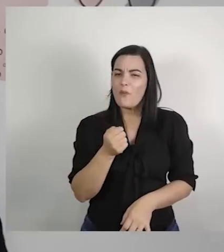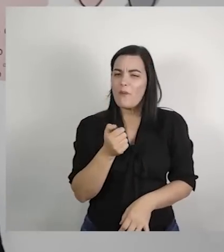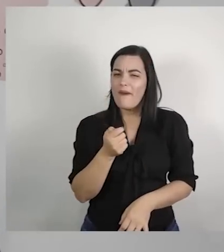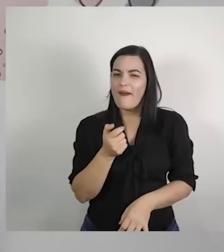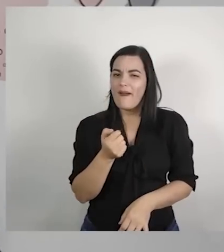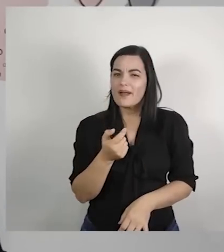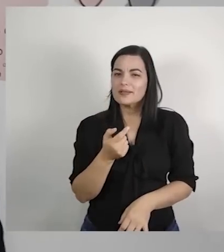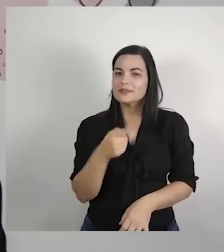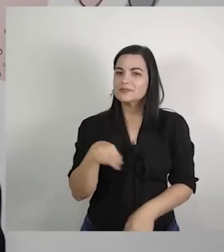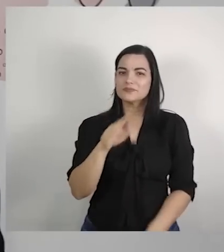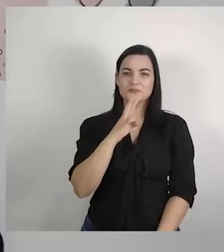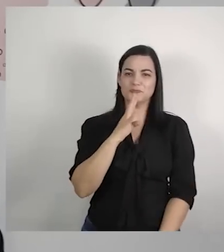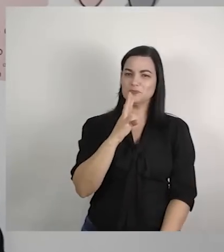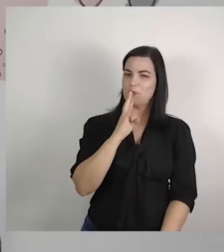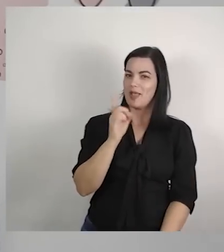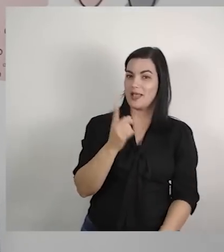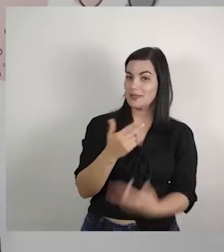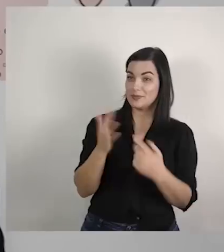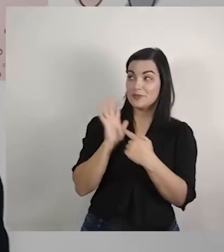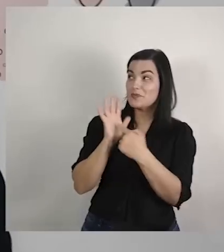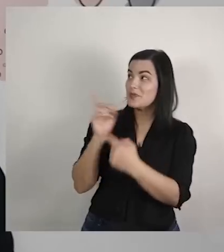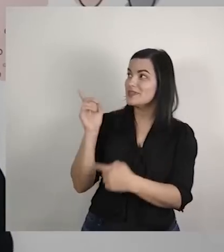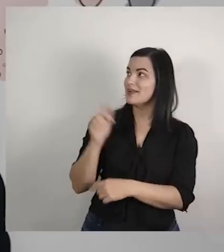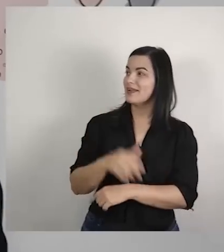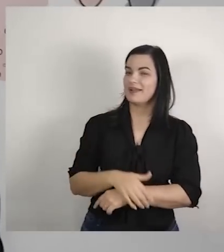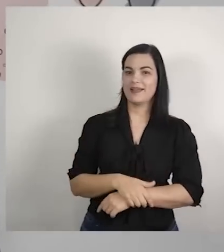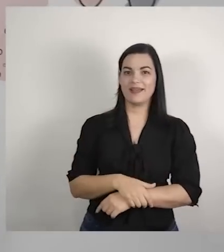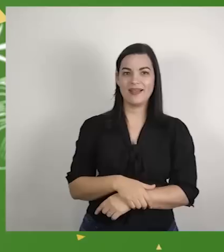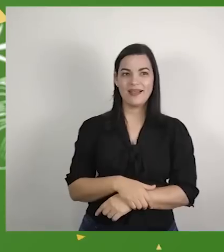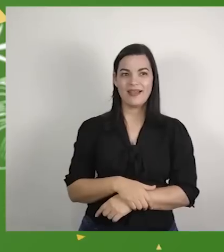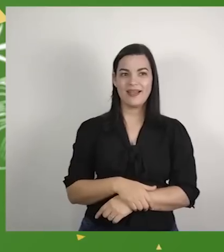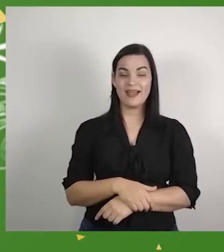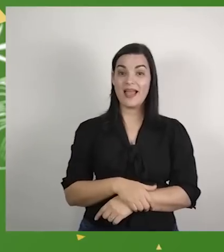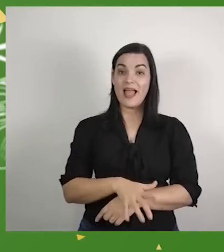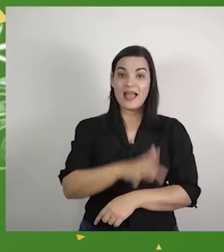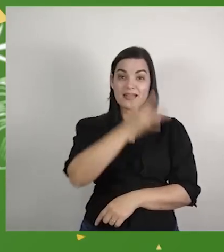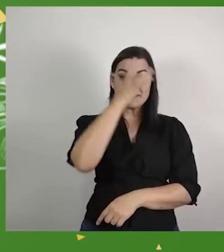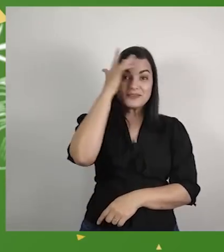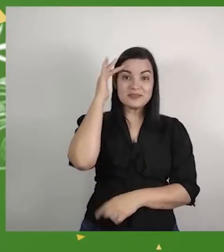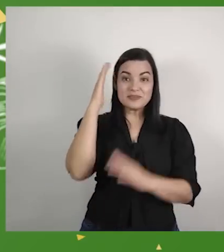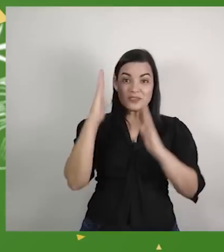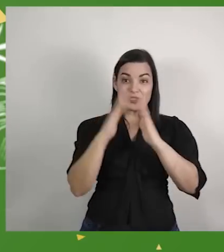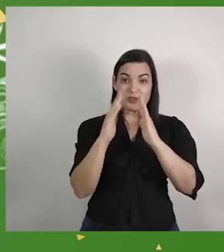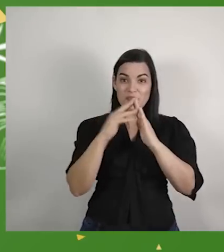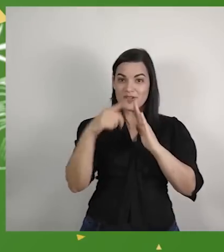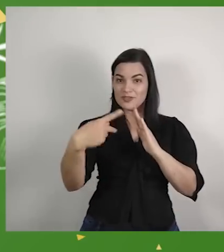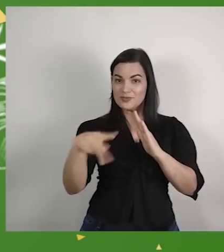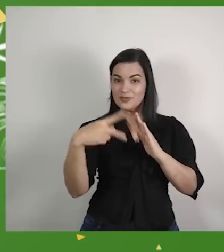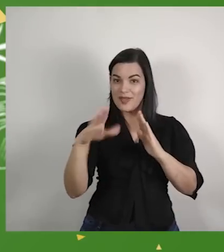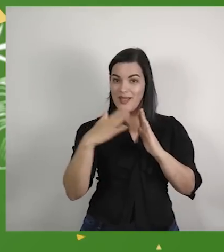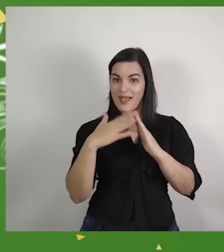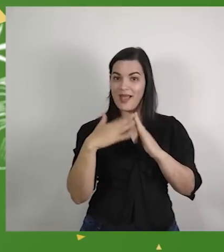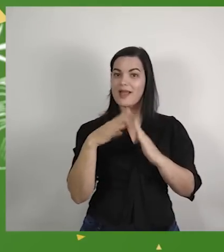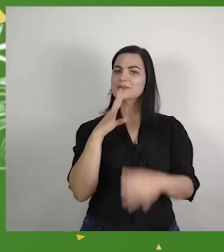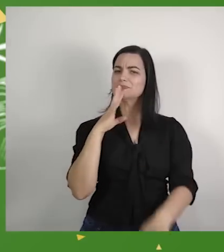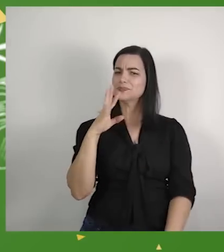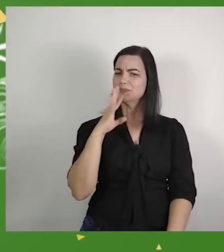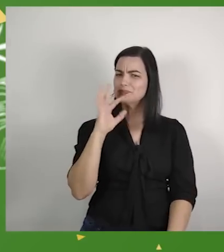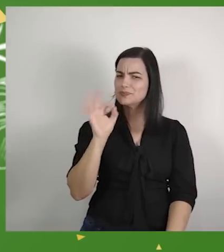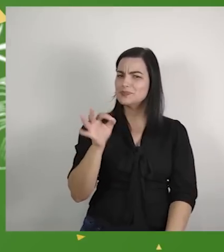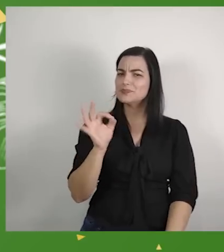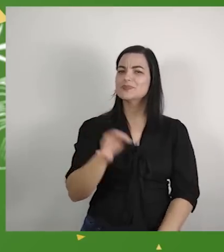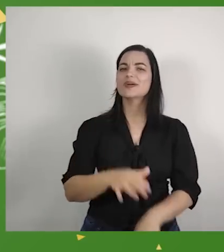que vocês não conhecem isso que eu vou te mostrar. Olha só, As pessoas que moram aí com vocês com